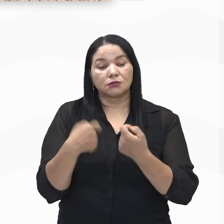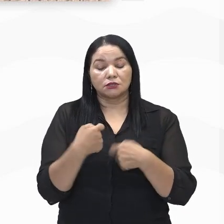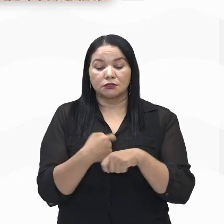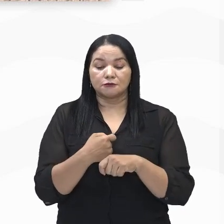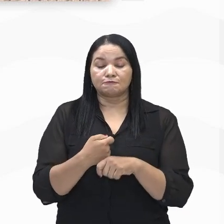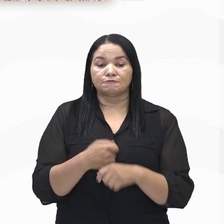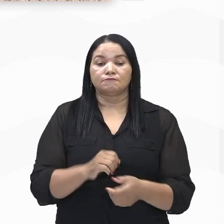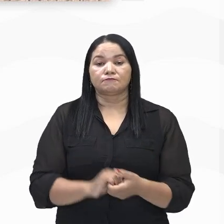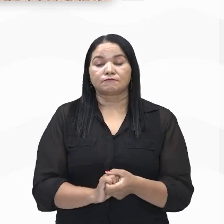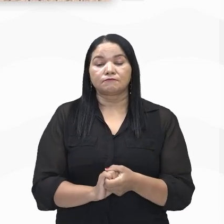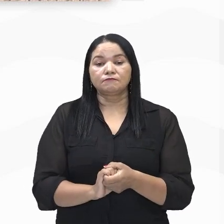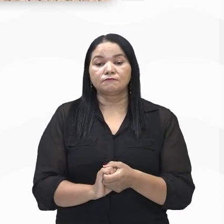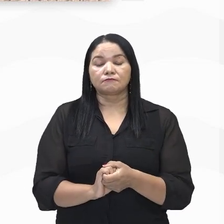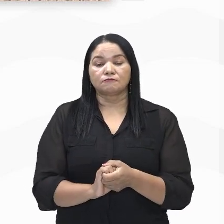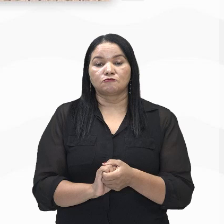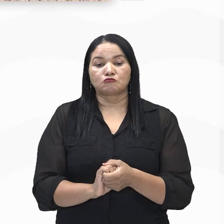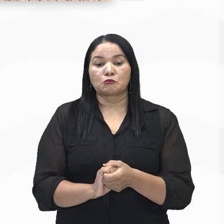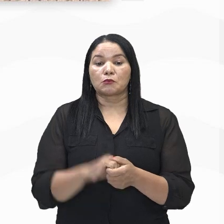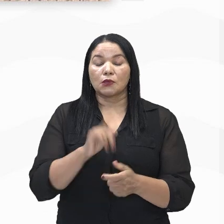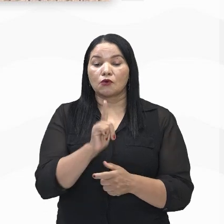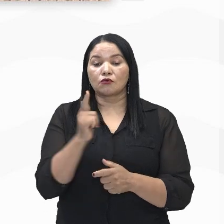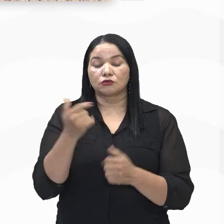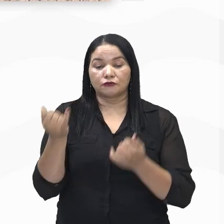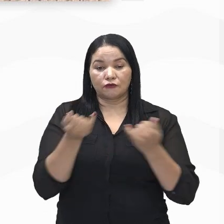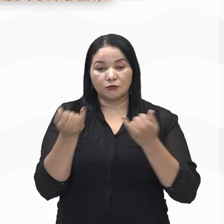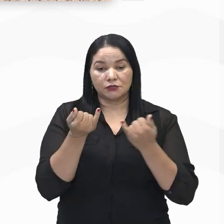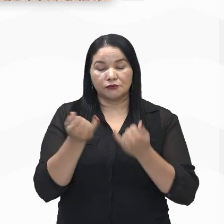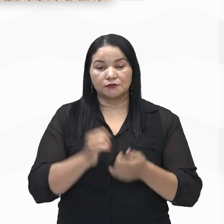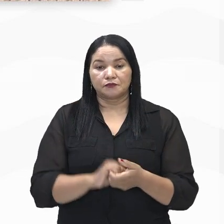água. Nós temos outra informação também,